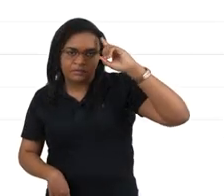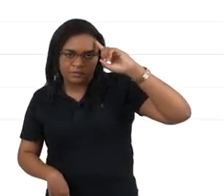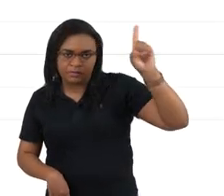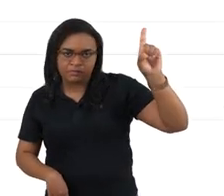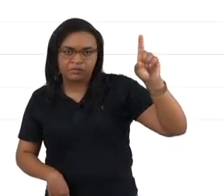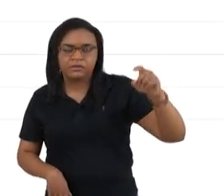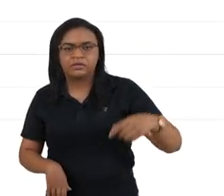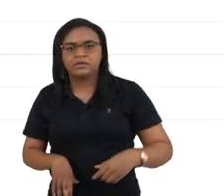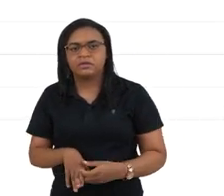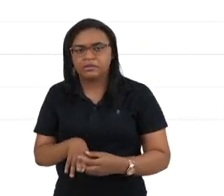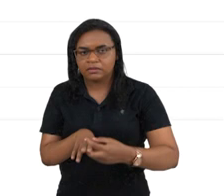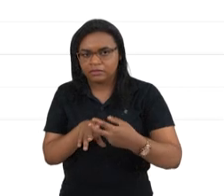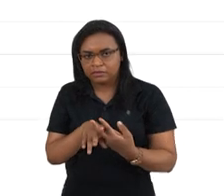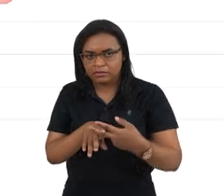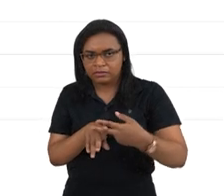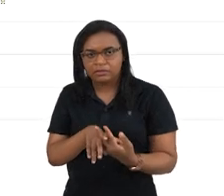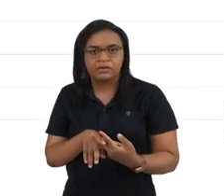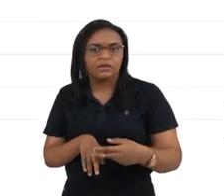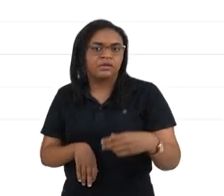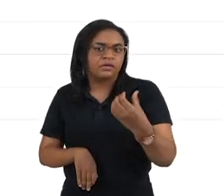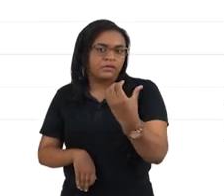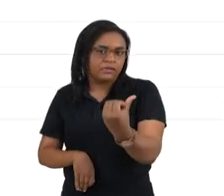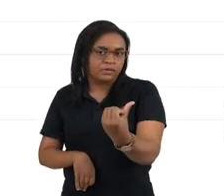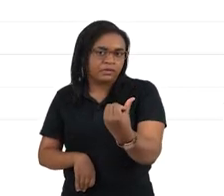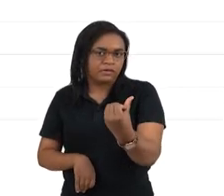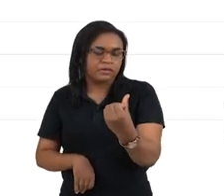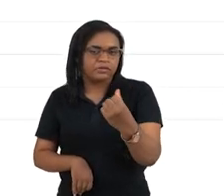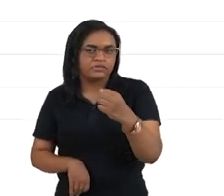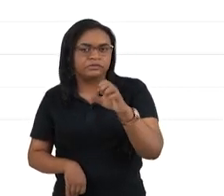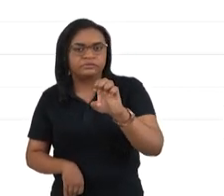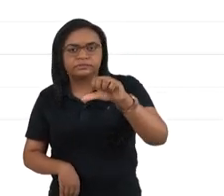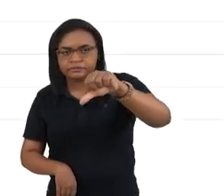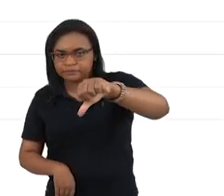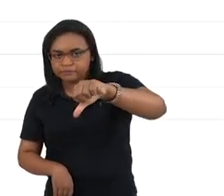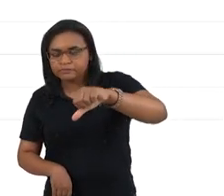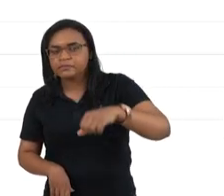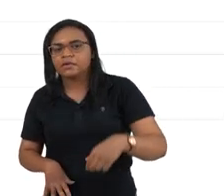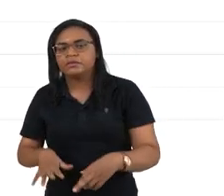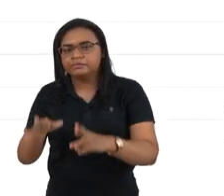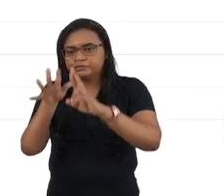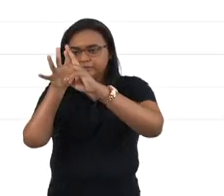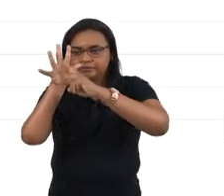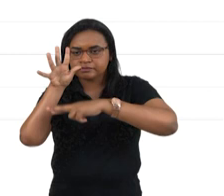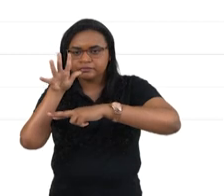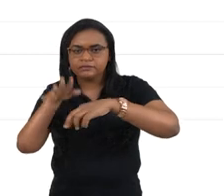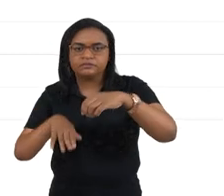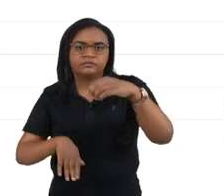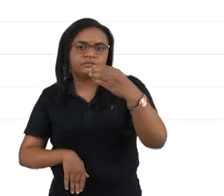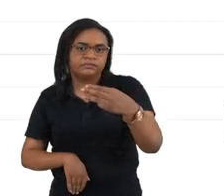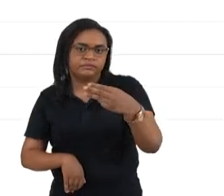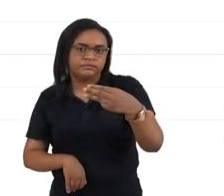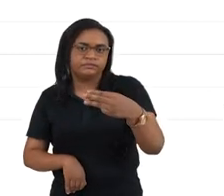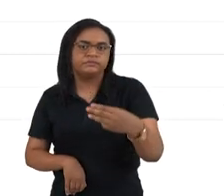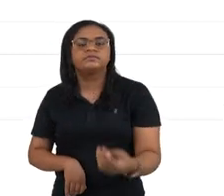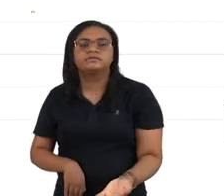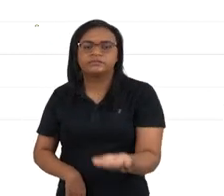nós colocamos 6 e 9. Como se trata de regra de 3, eu tenho que multiplicar esse número por esse e